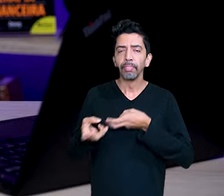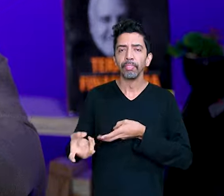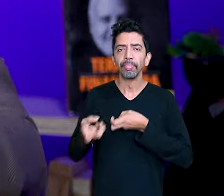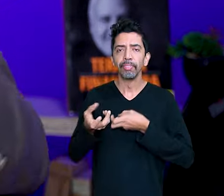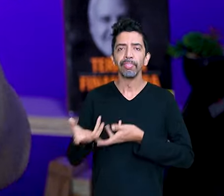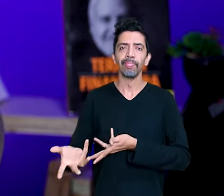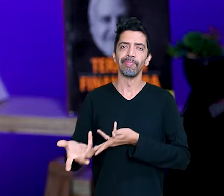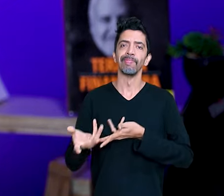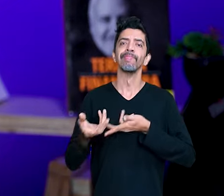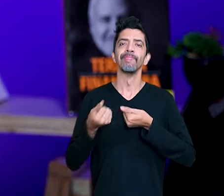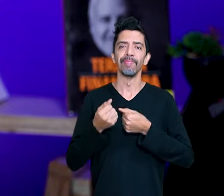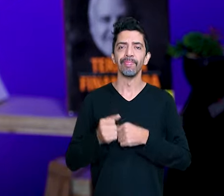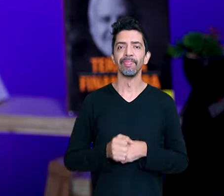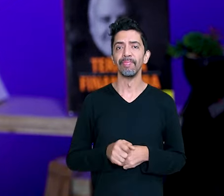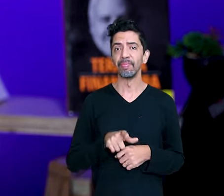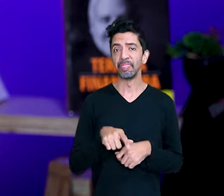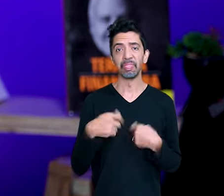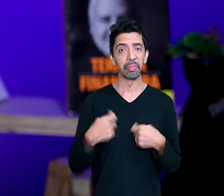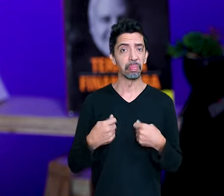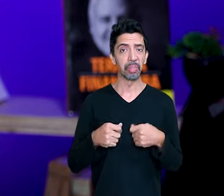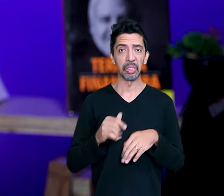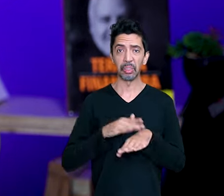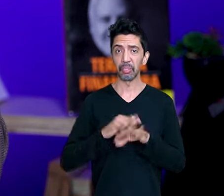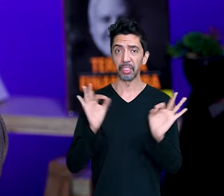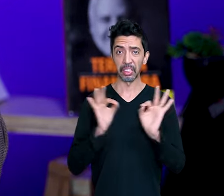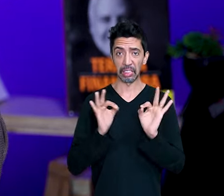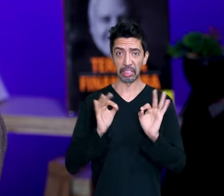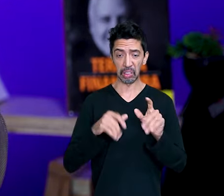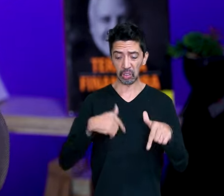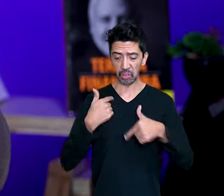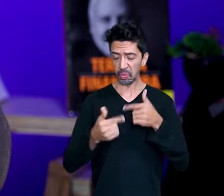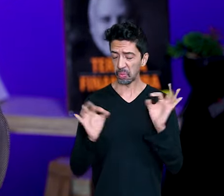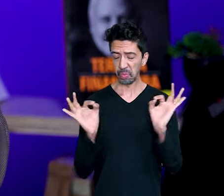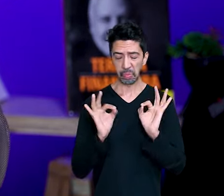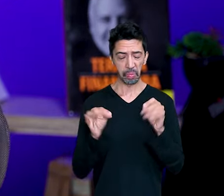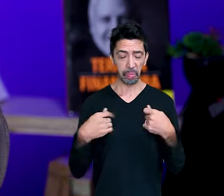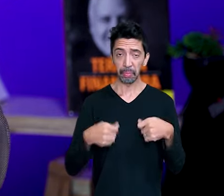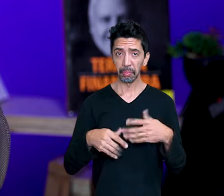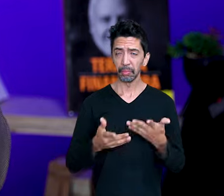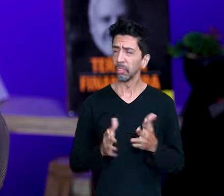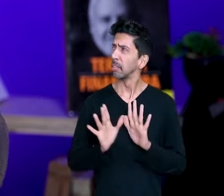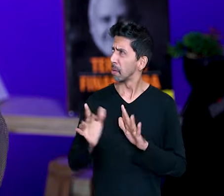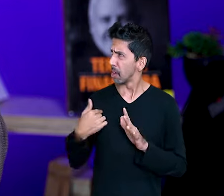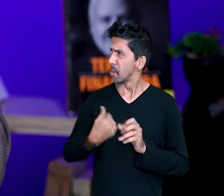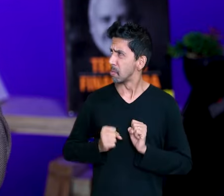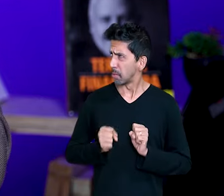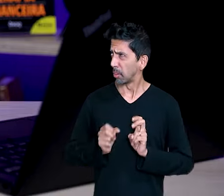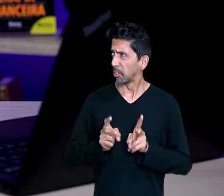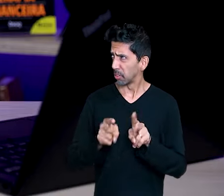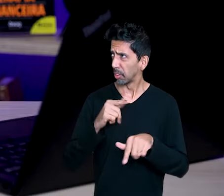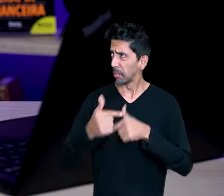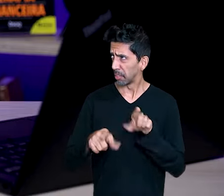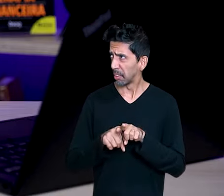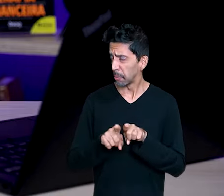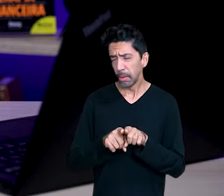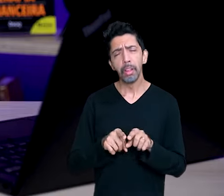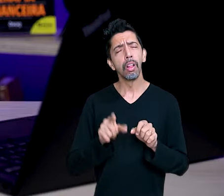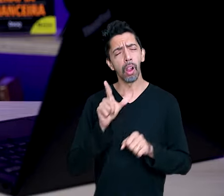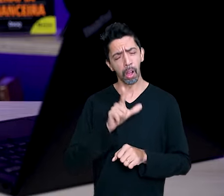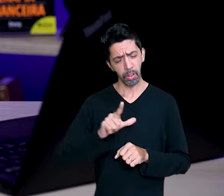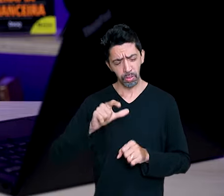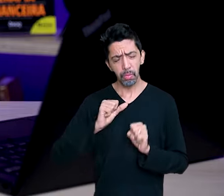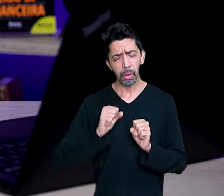passivamente, sem a necessidade de eu trabalhar mais. Mas eu posso continuar trabalhando? Claro que sim, mas não mais